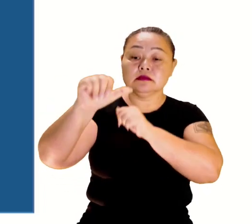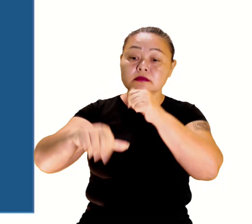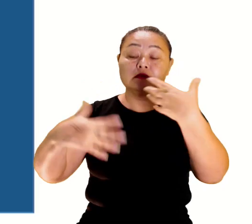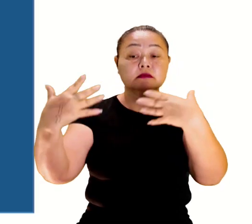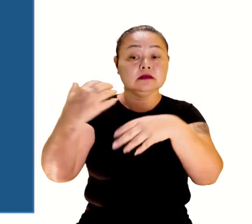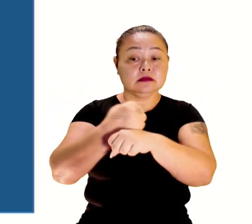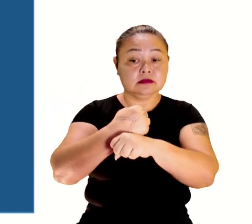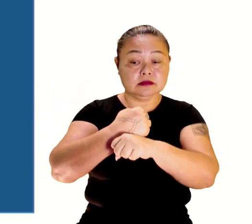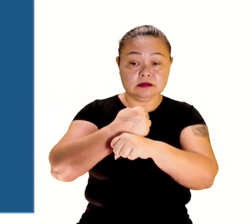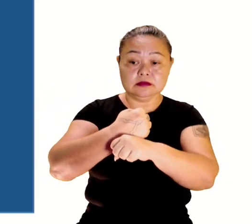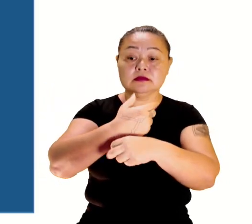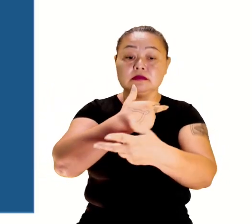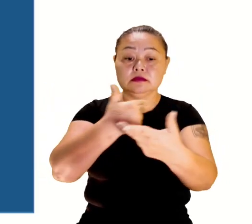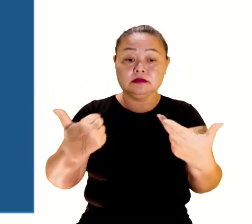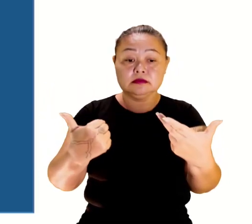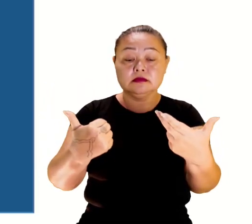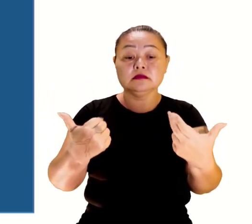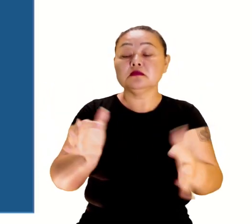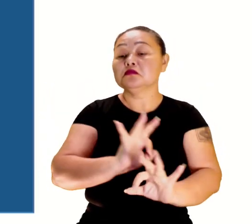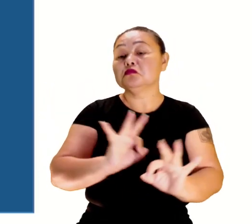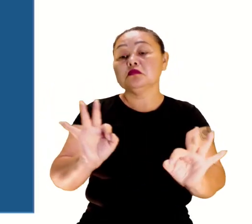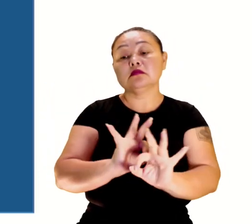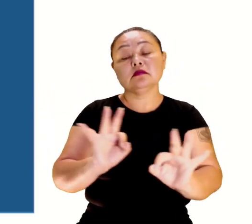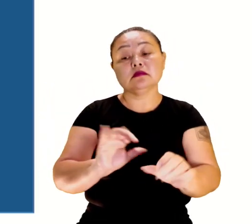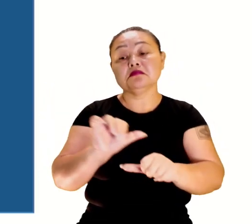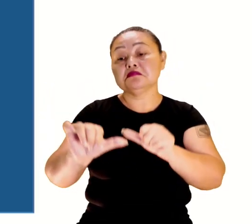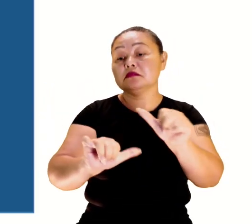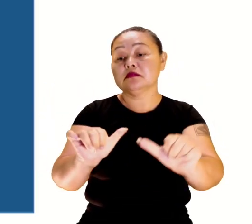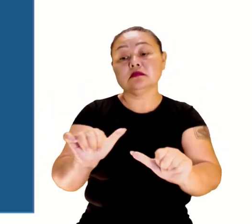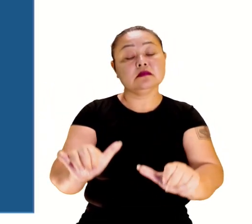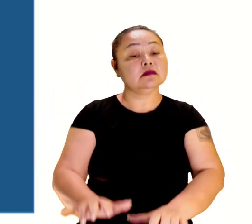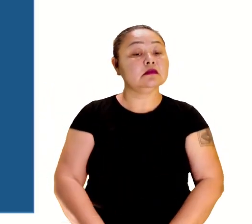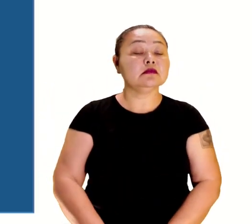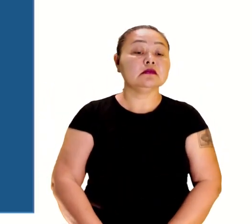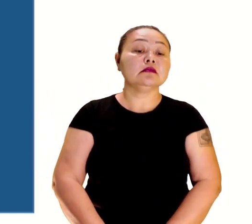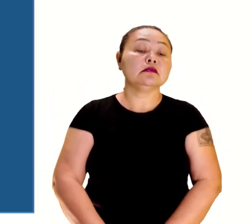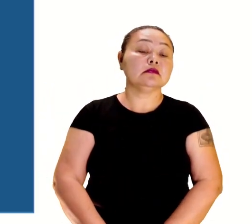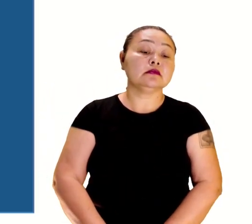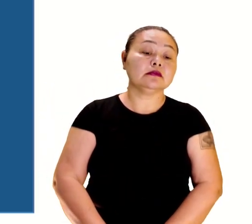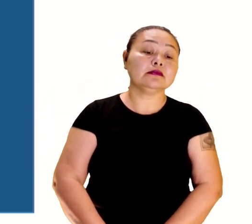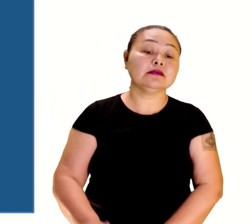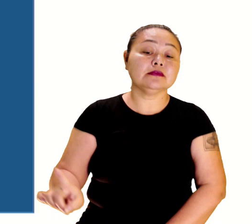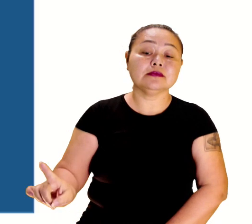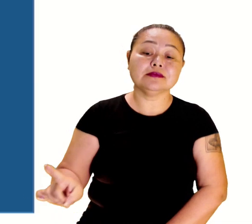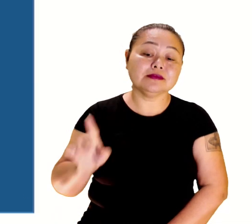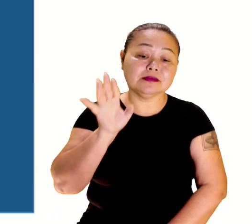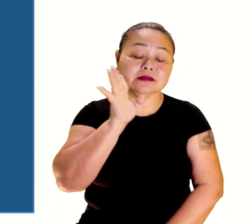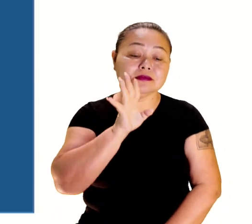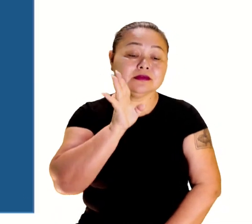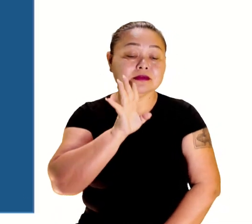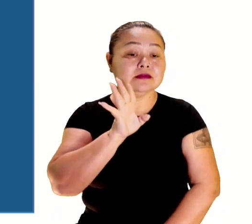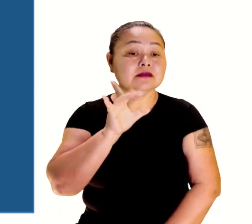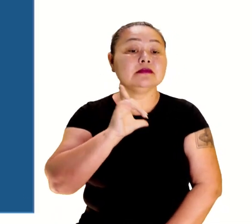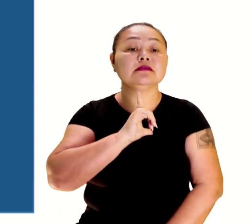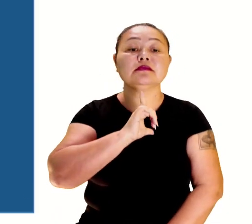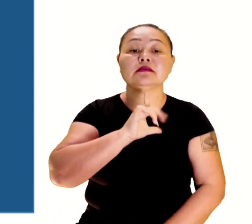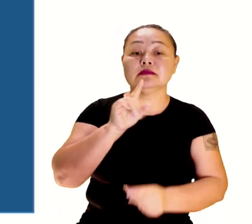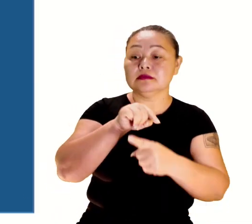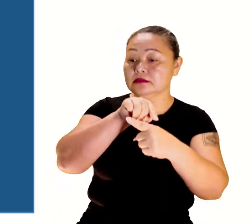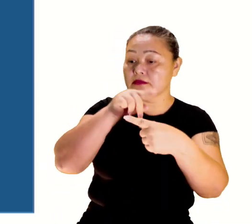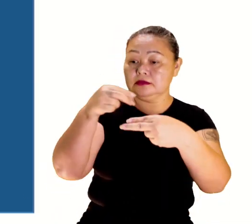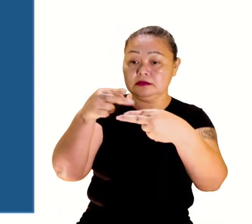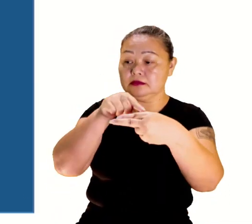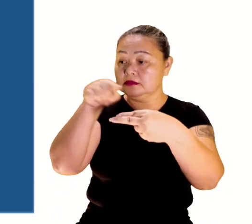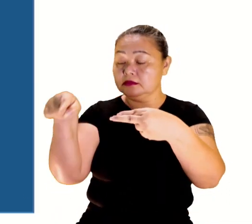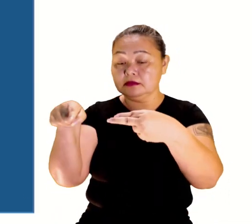a operação ou não muda nada? Não muda nada, legal. Quando um termo da equação mudar de lado do